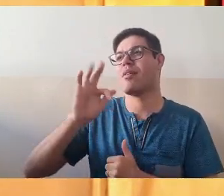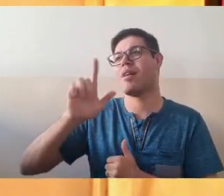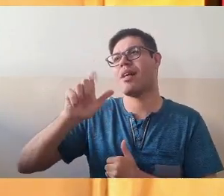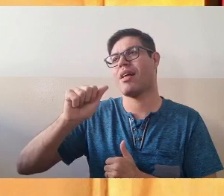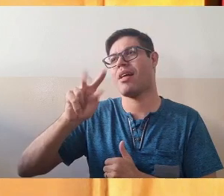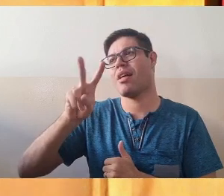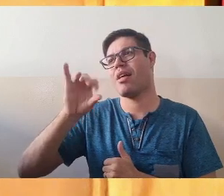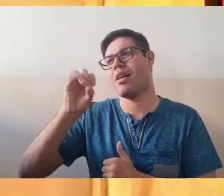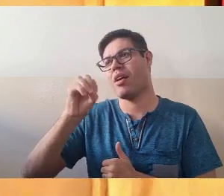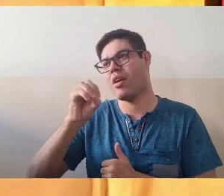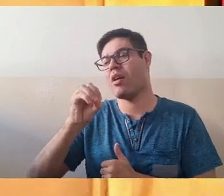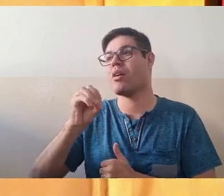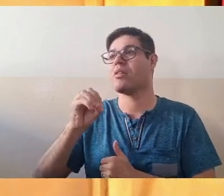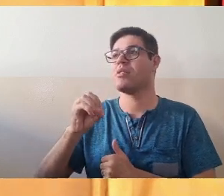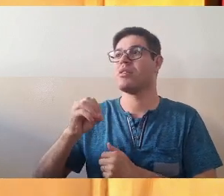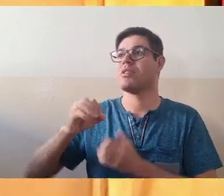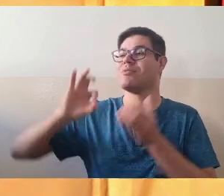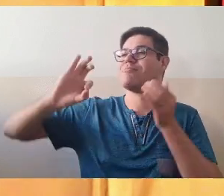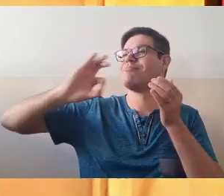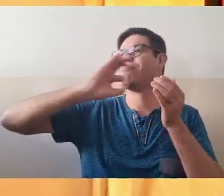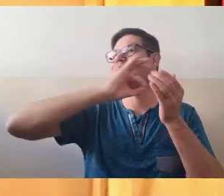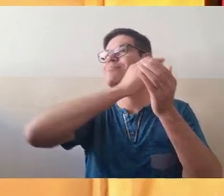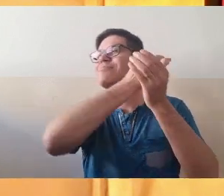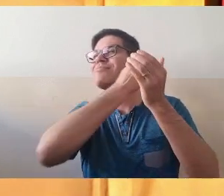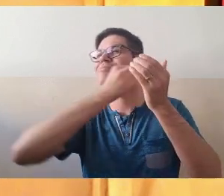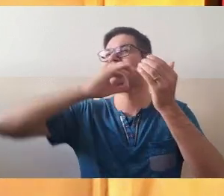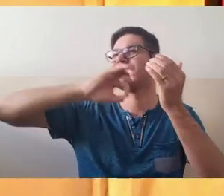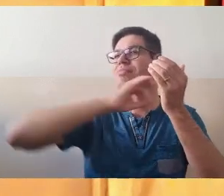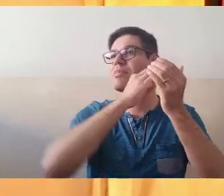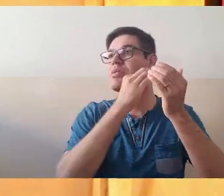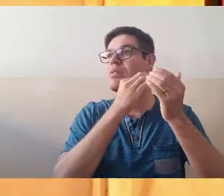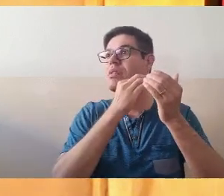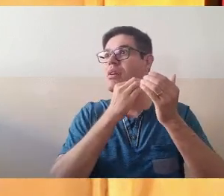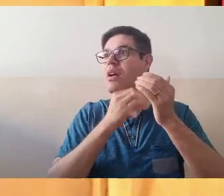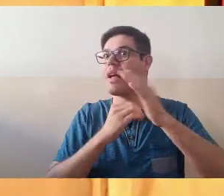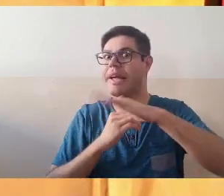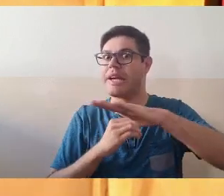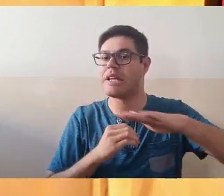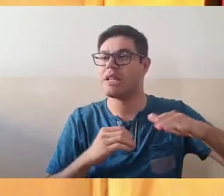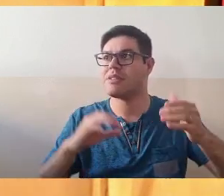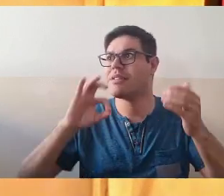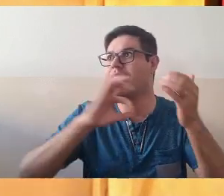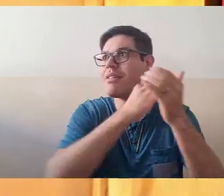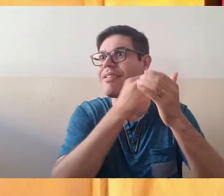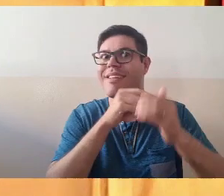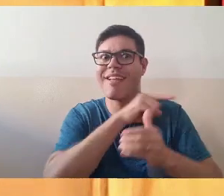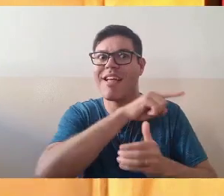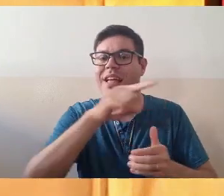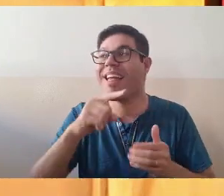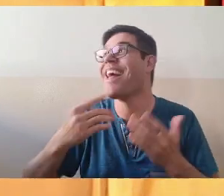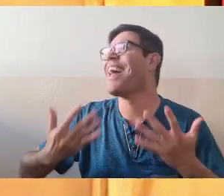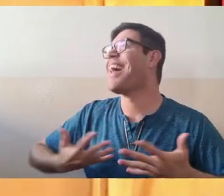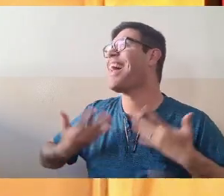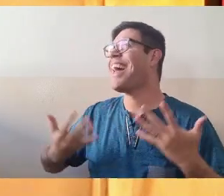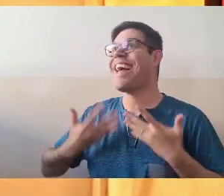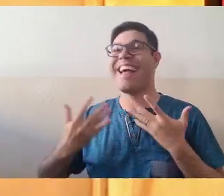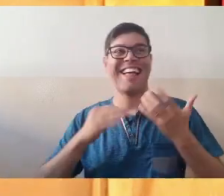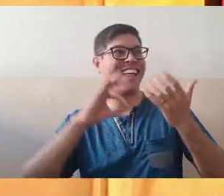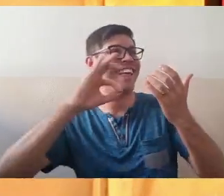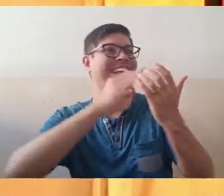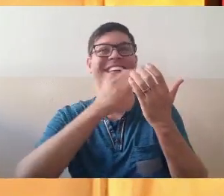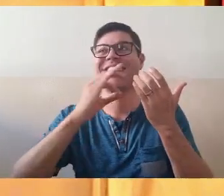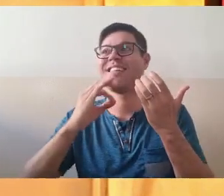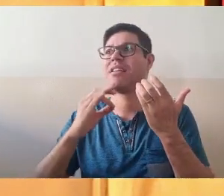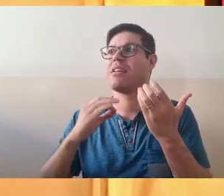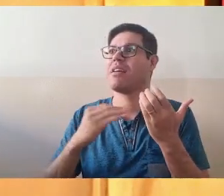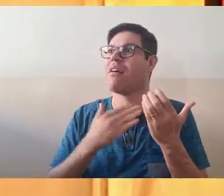anos aí, e as crianças, rapaz, tocando violino, que alegria que eles têm. E eles